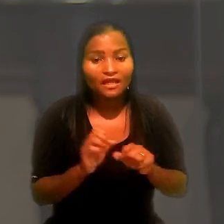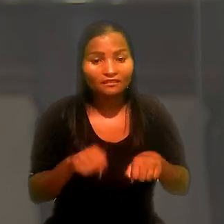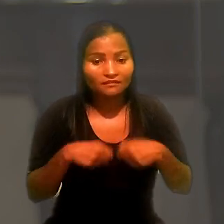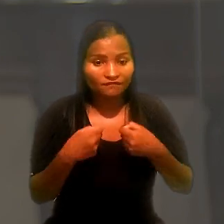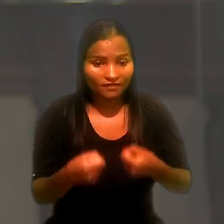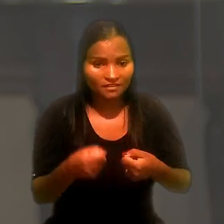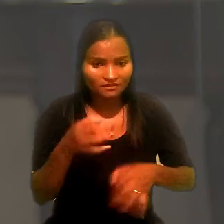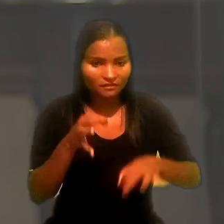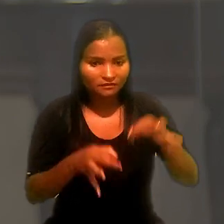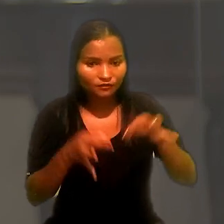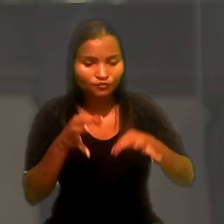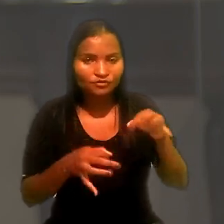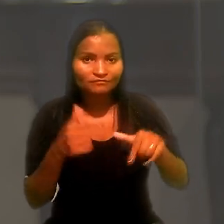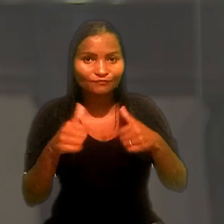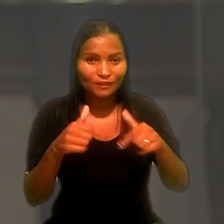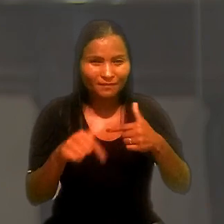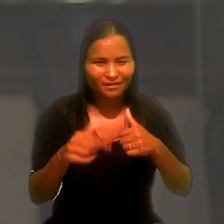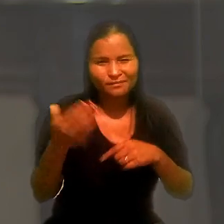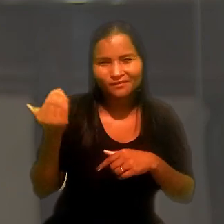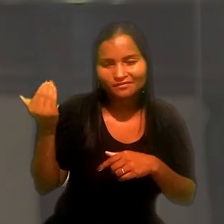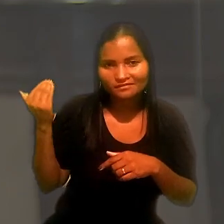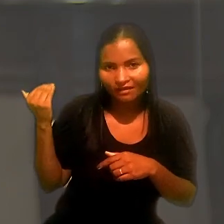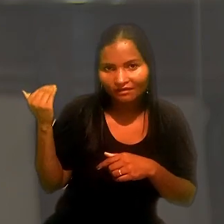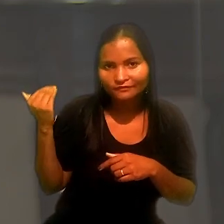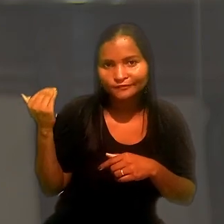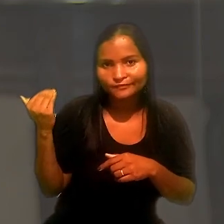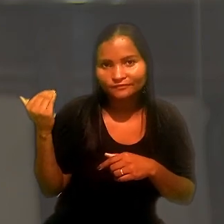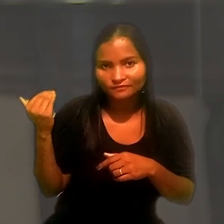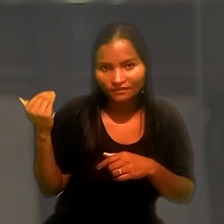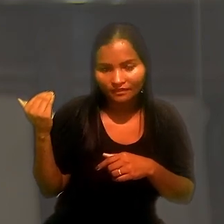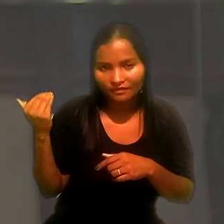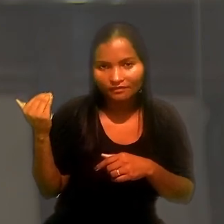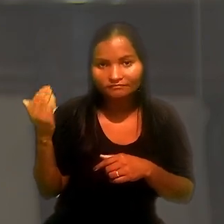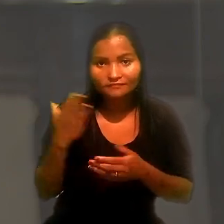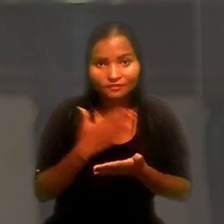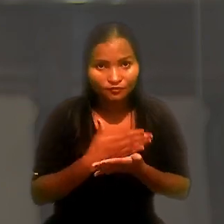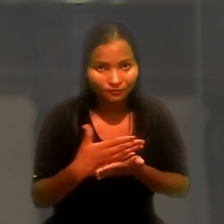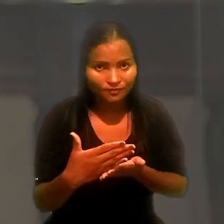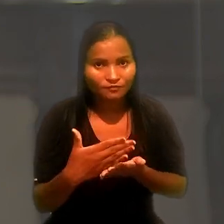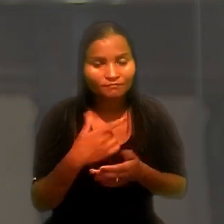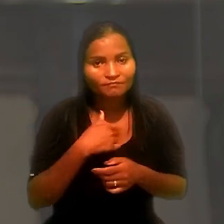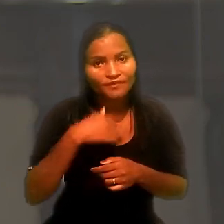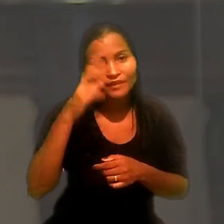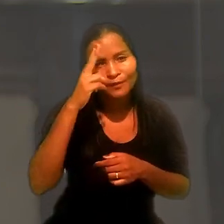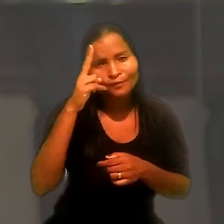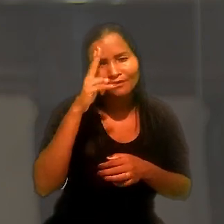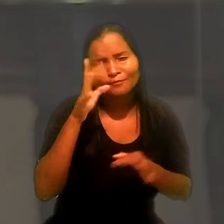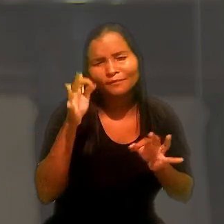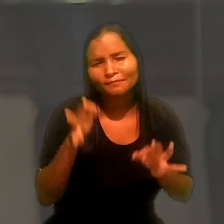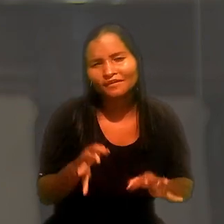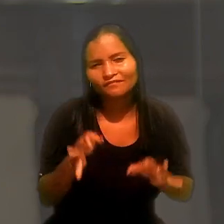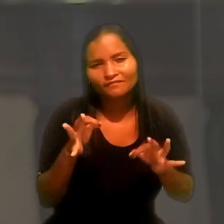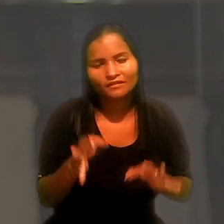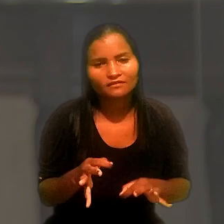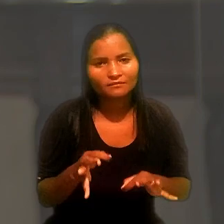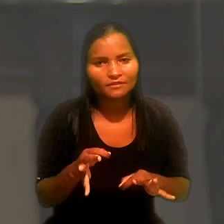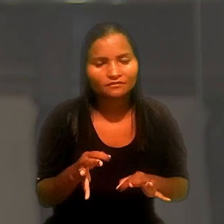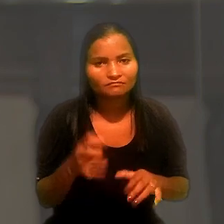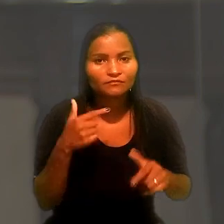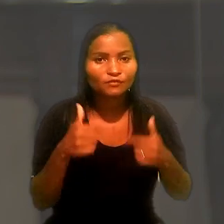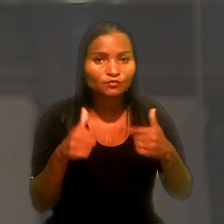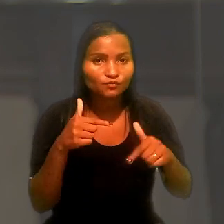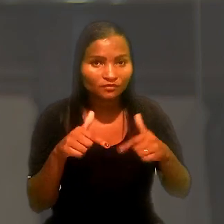defesa da justiça do trabalho, à época, que se iniciou, eu me recordo perfeitamente